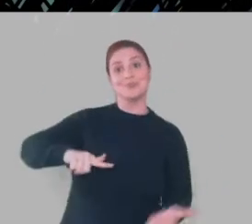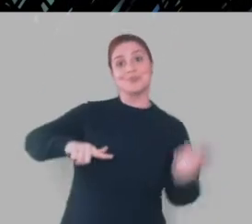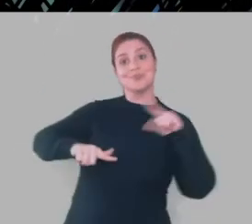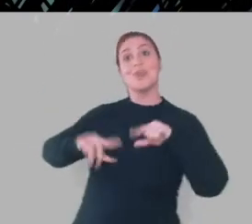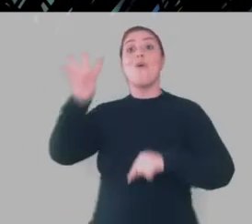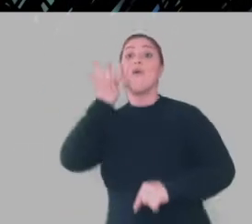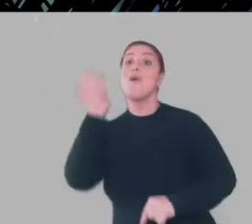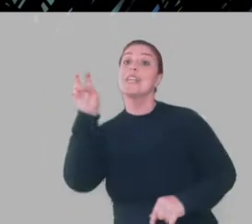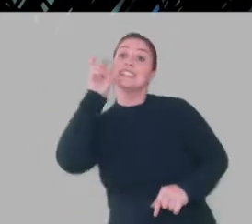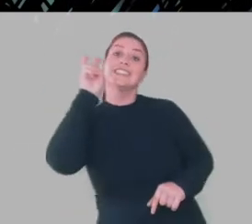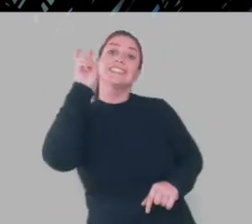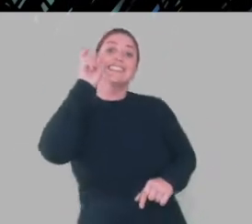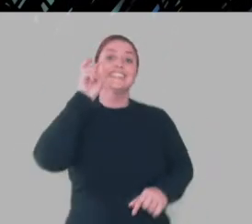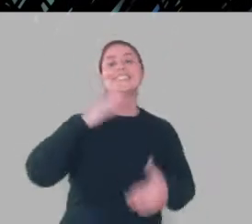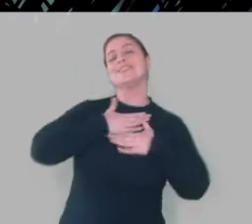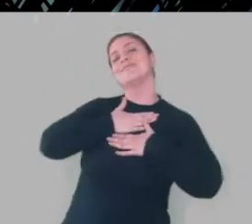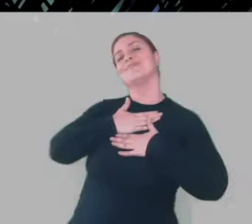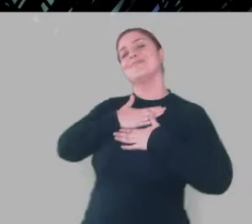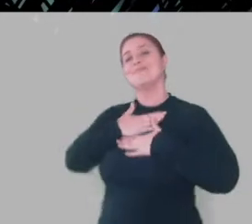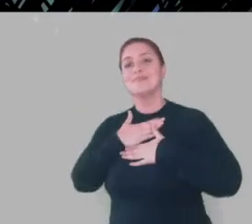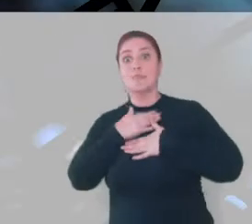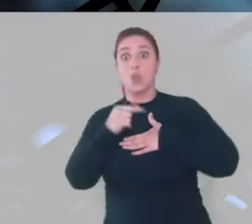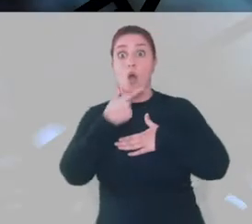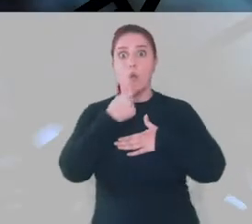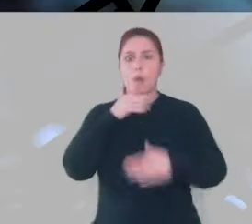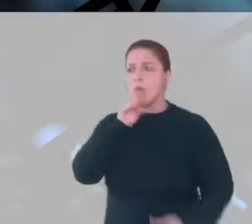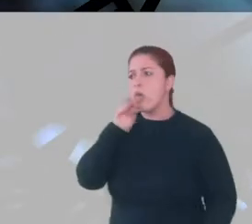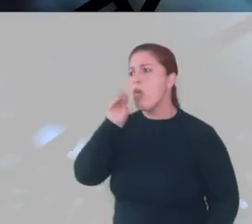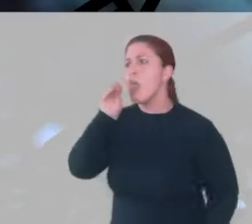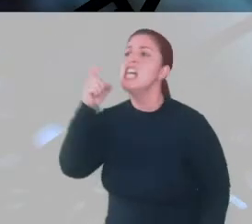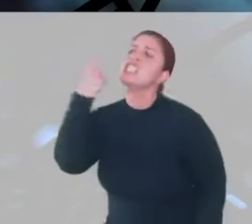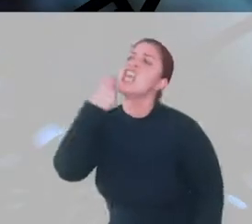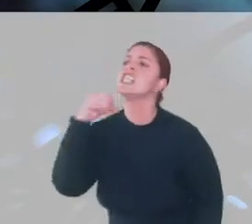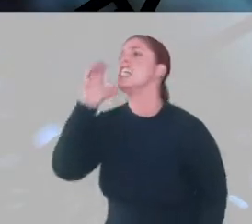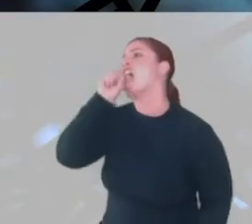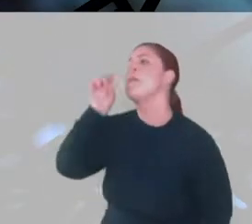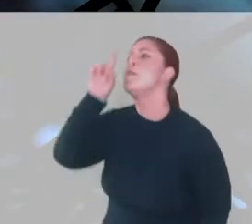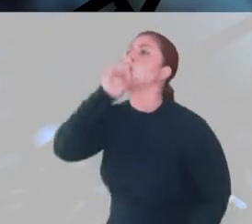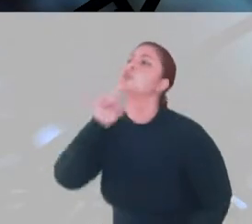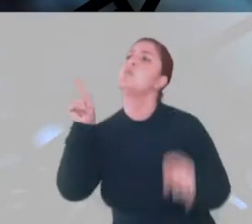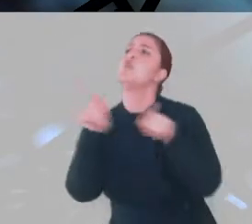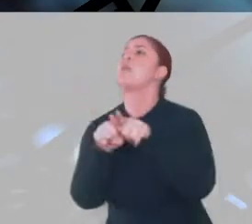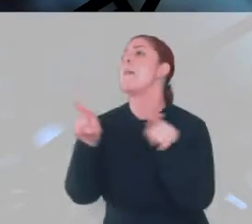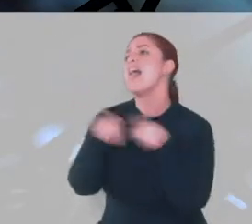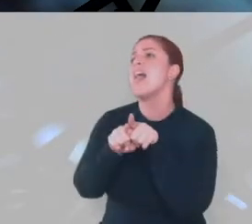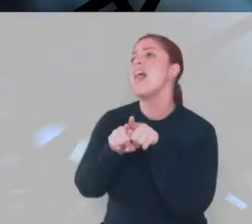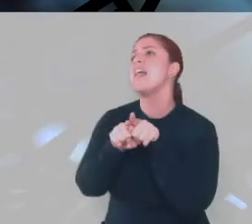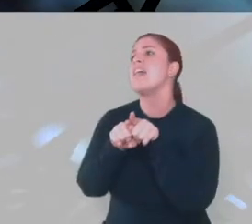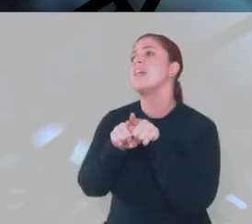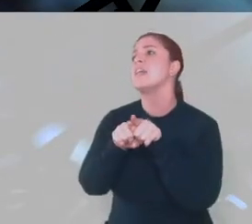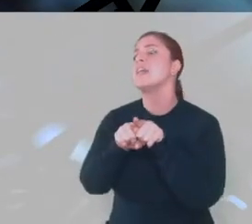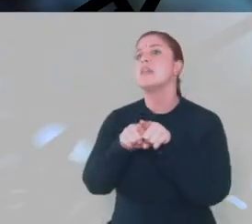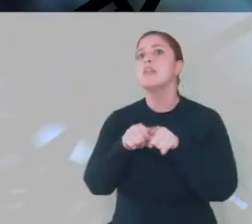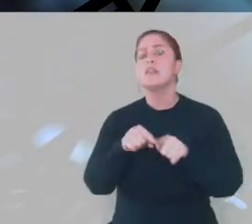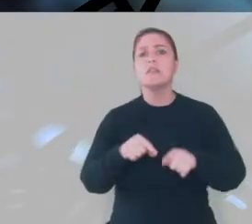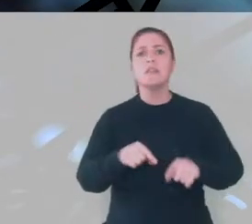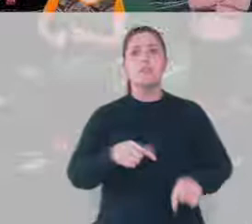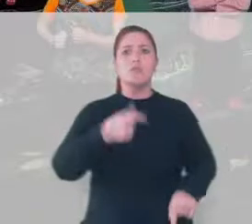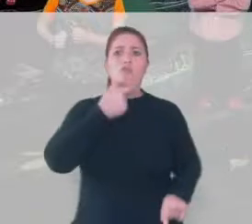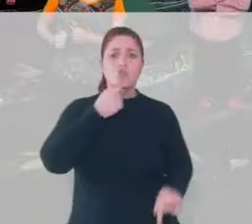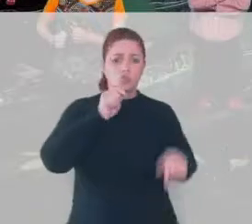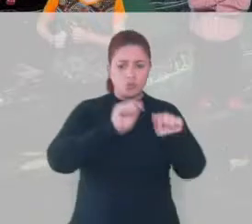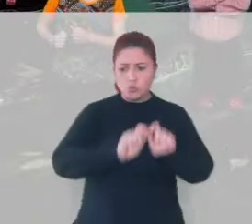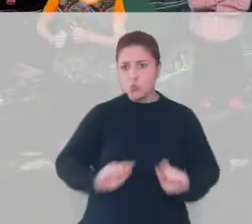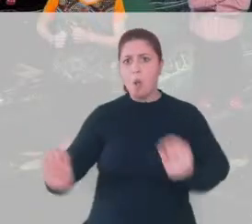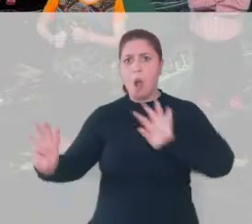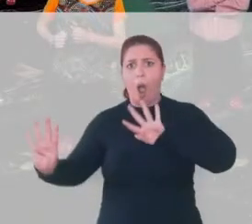quarta e quinta-feira meu bem. E ele não perdeu tempo. Sexta, sábado e domingo também.